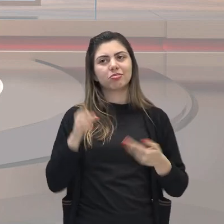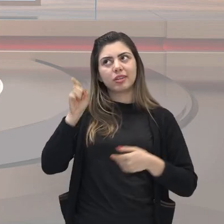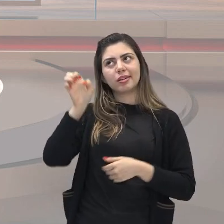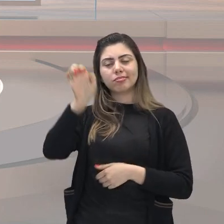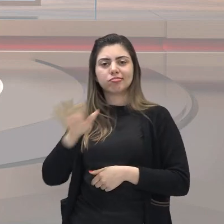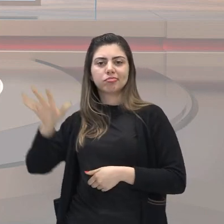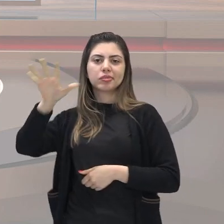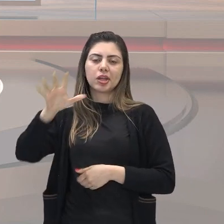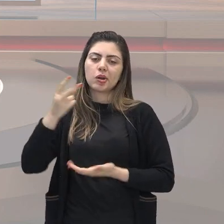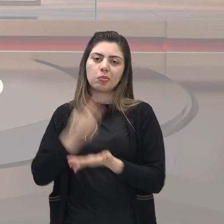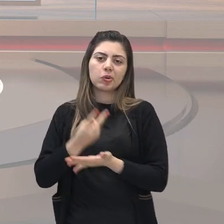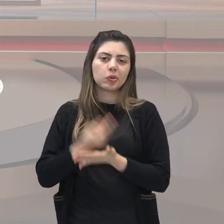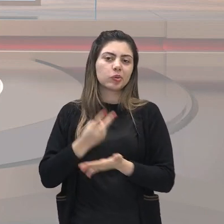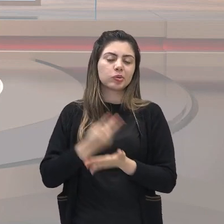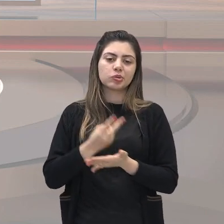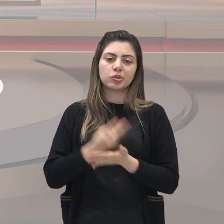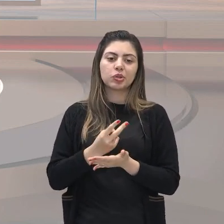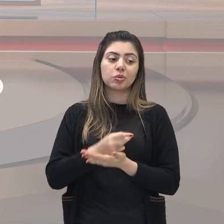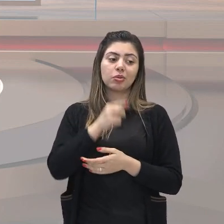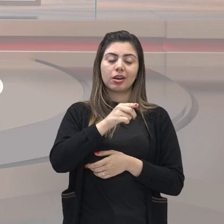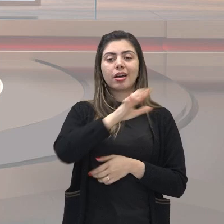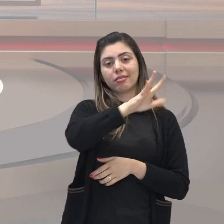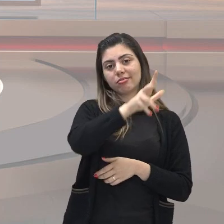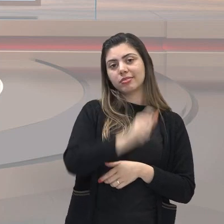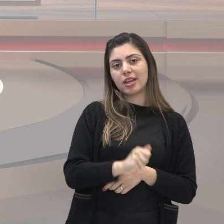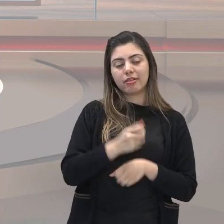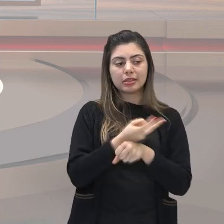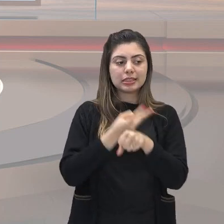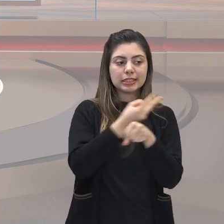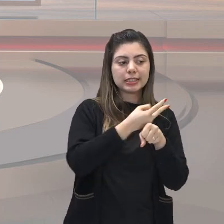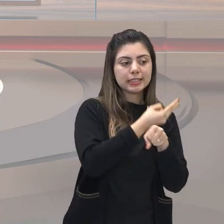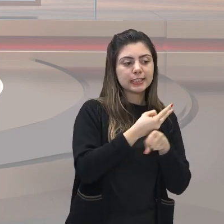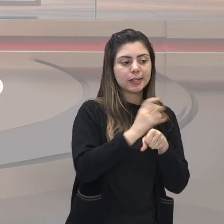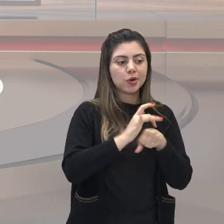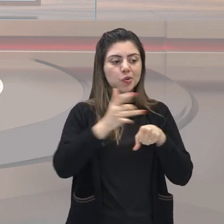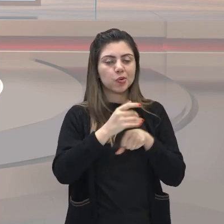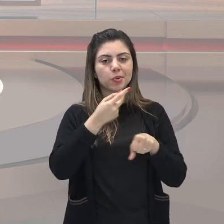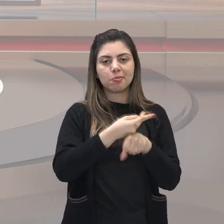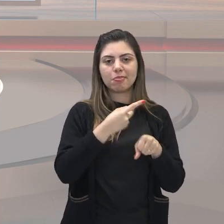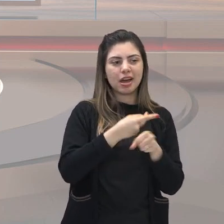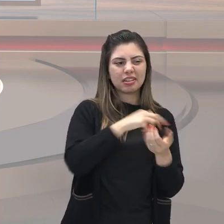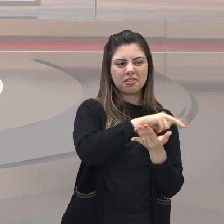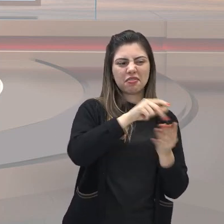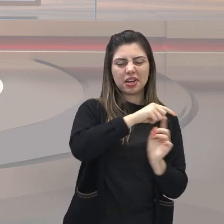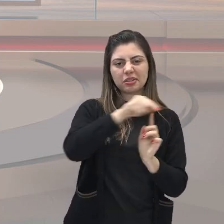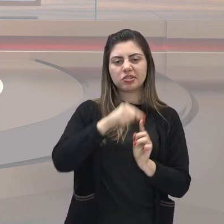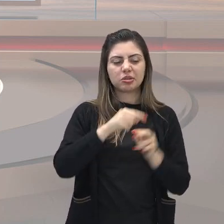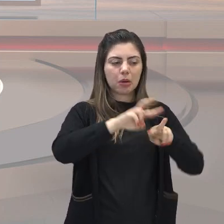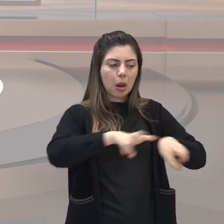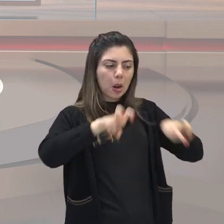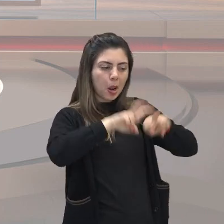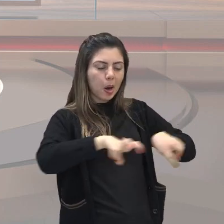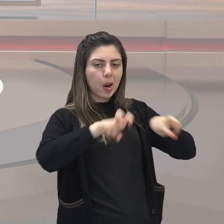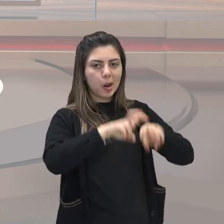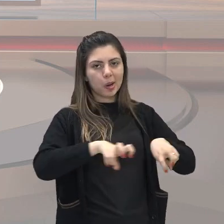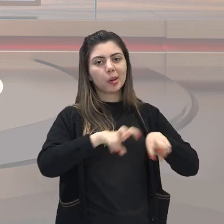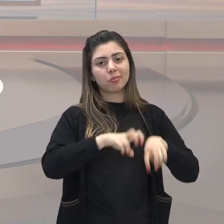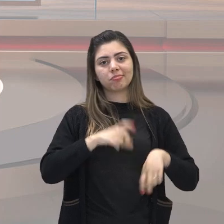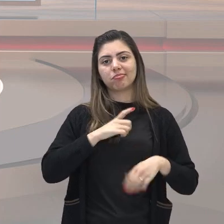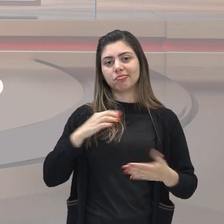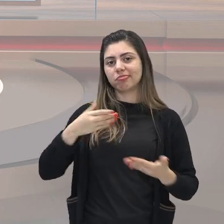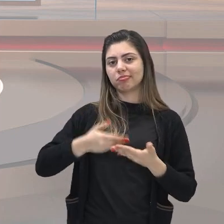europeias ainda fazem questão de estar presente dentro do território africano, fazendo o processo de extração e exploração